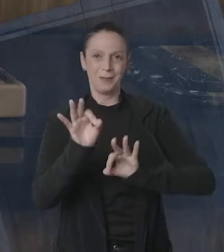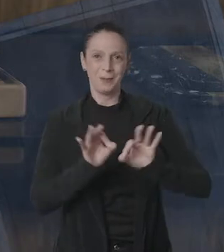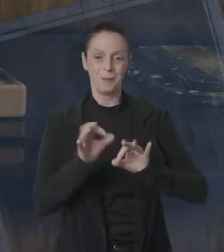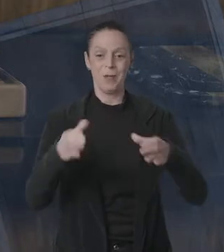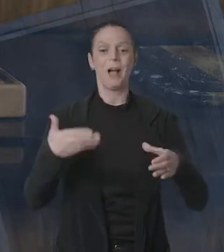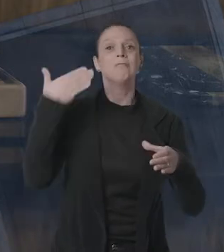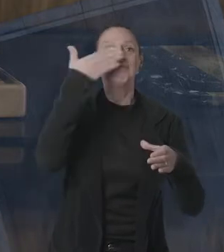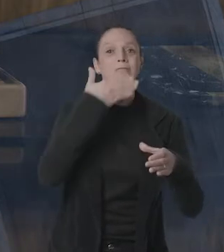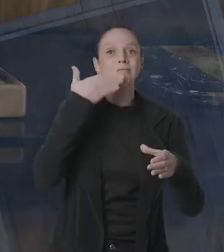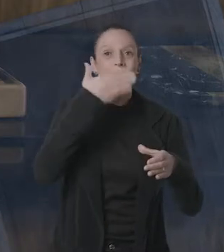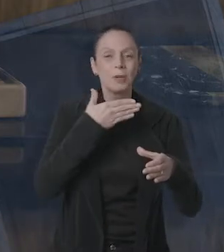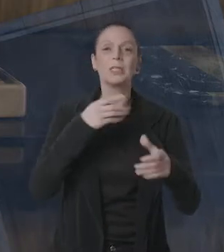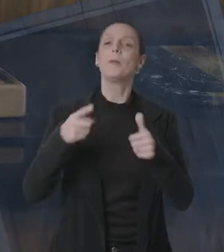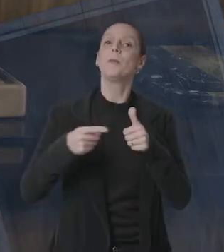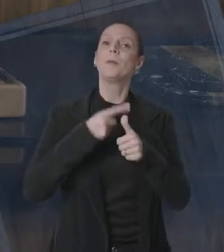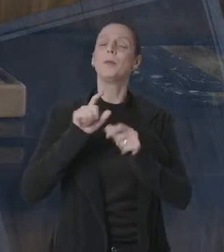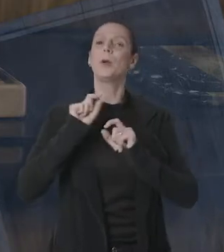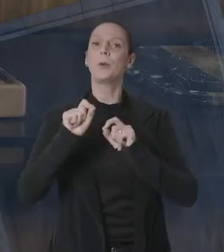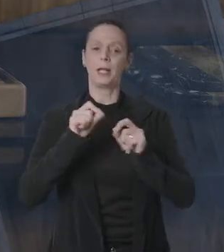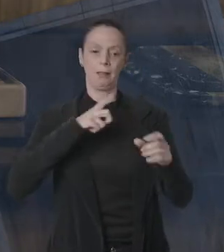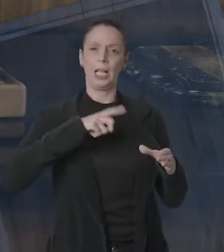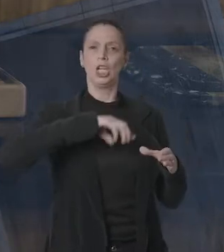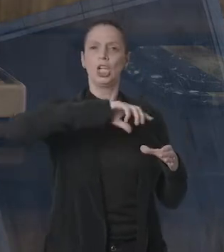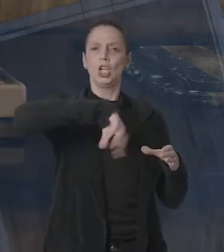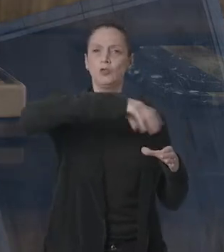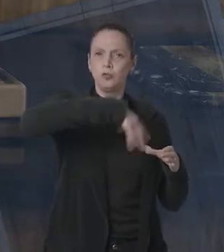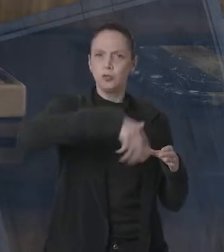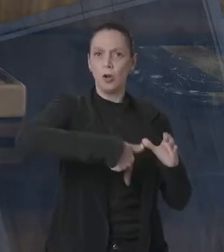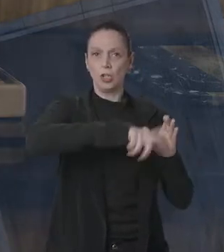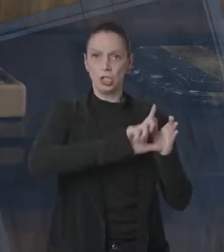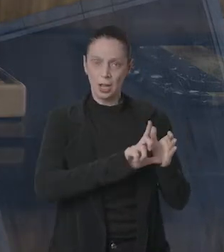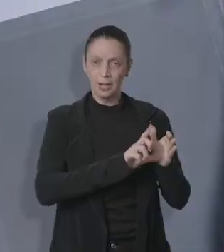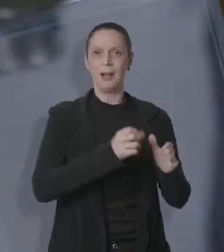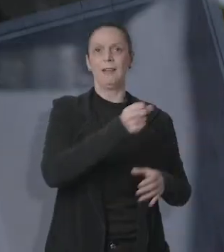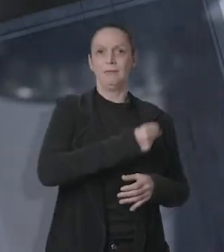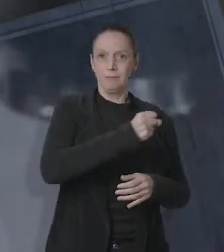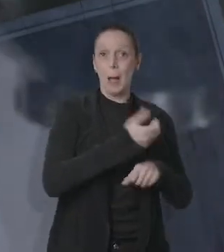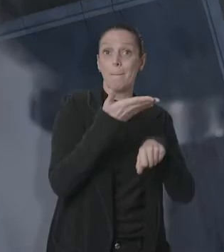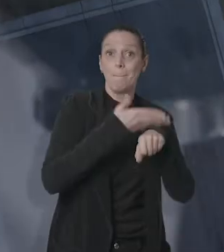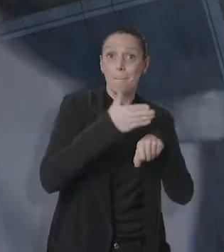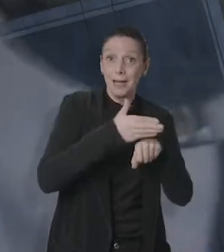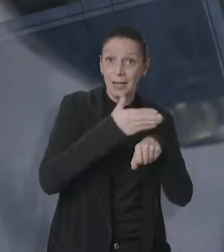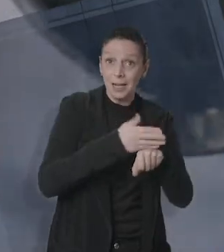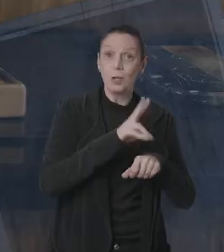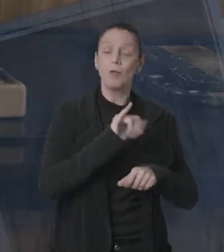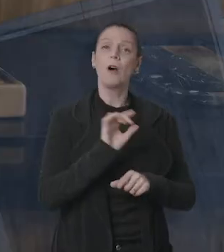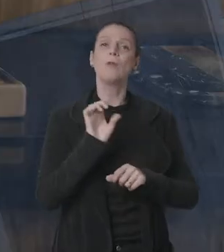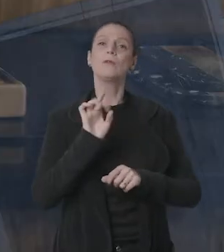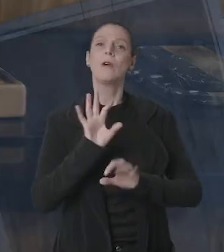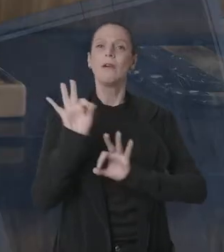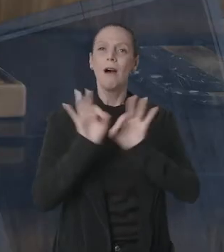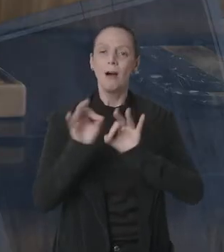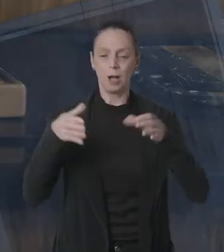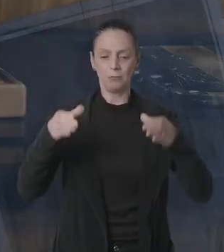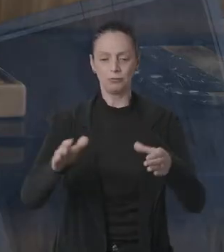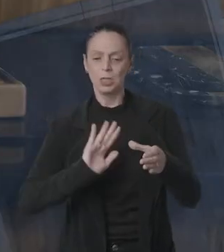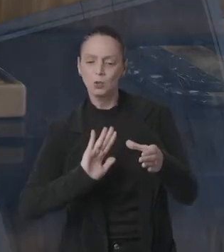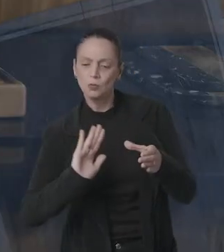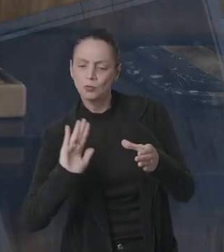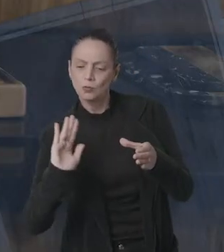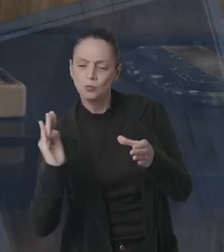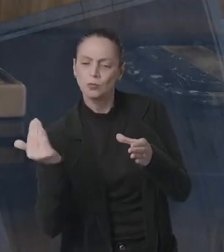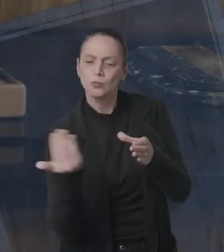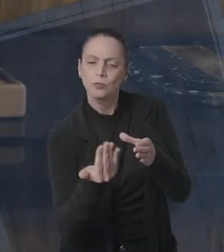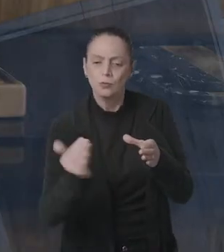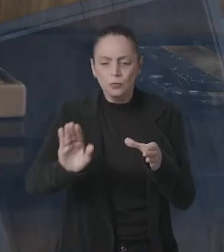Primeiro a gente vai passar uma pré-camada de chantilly da batedeira mesmo, só para deixar